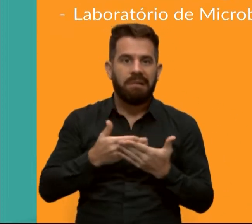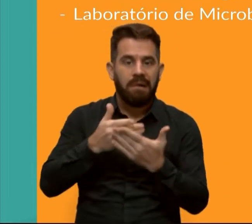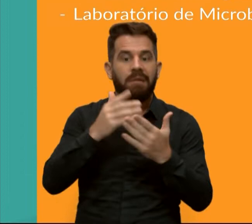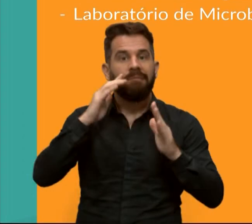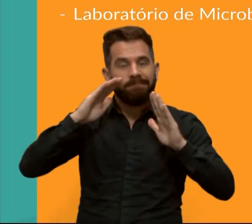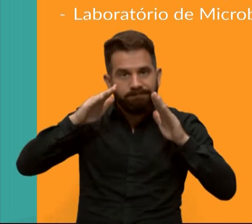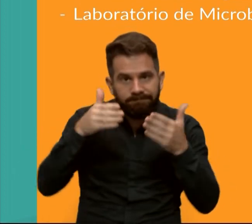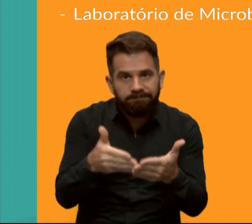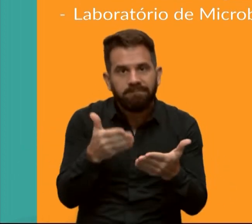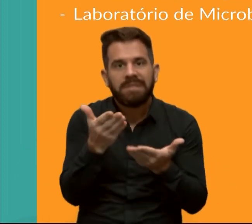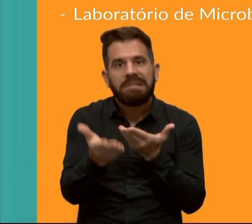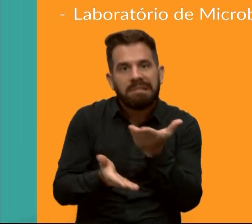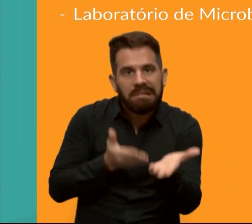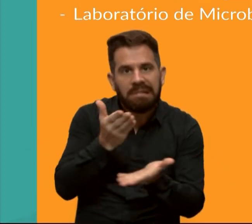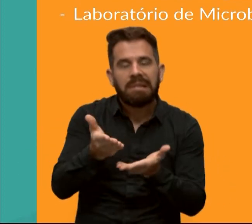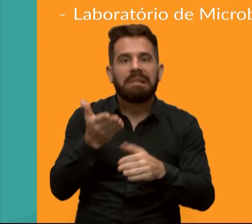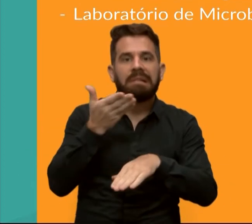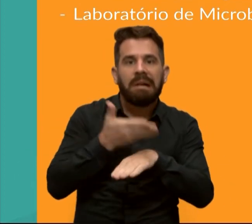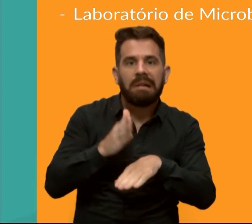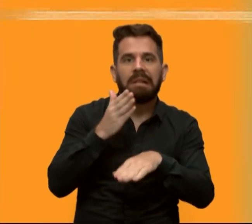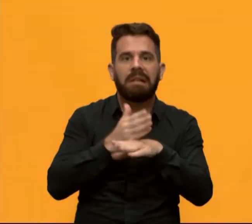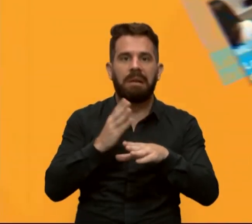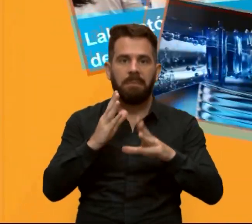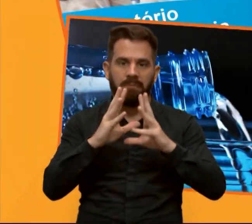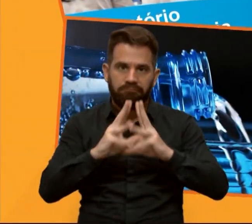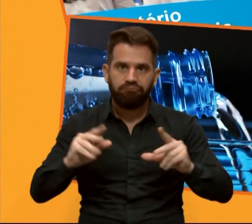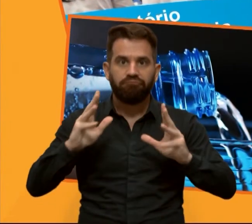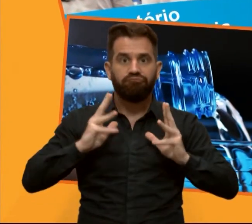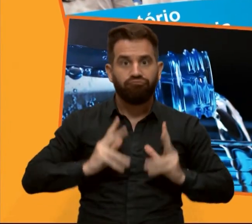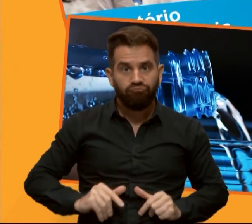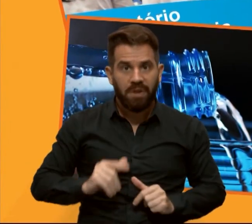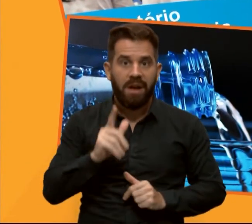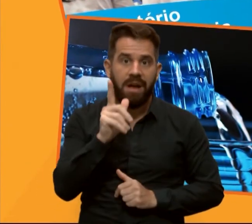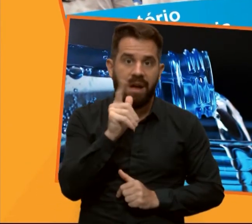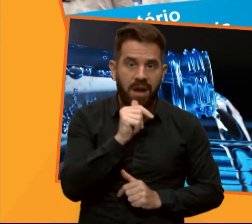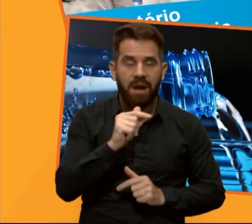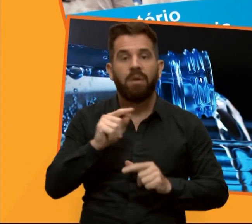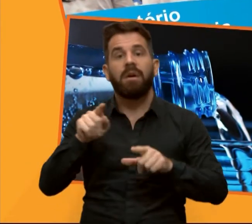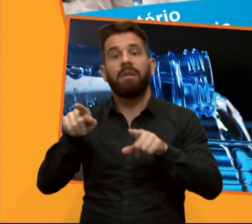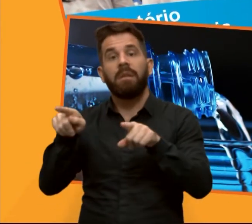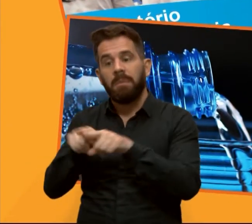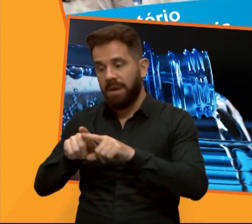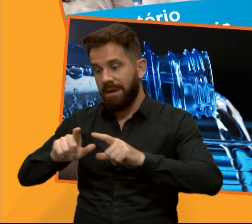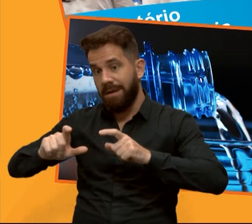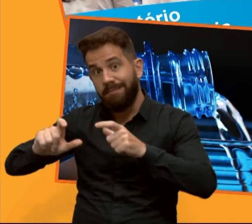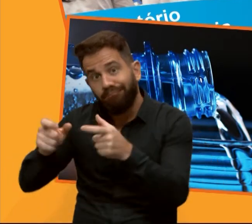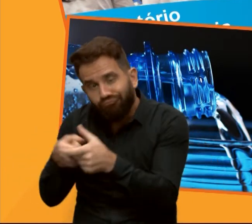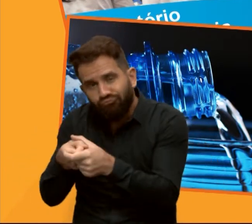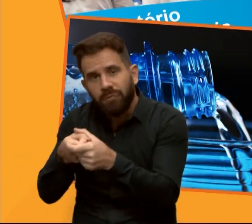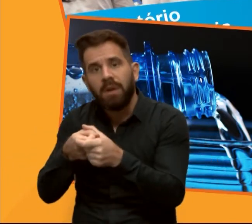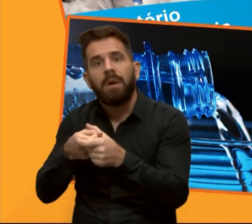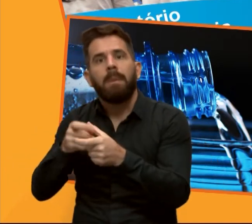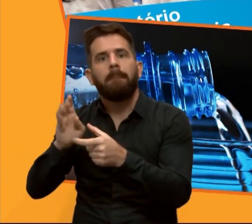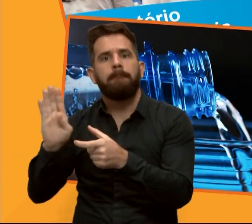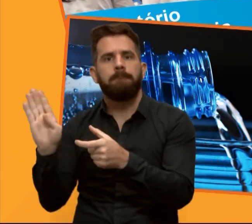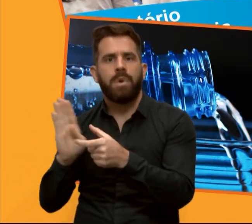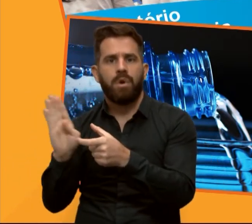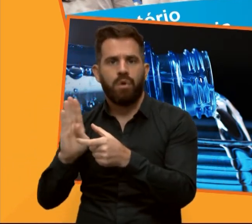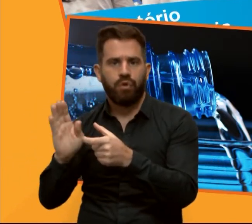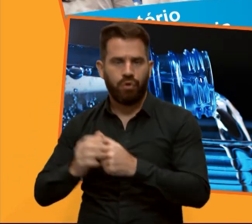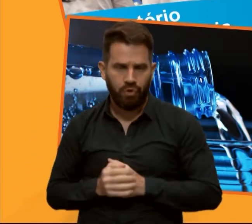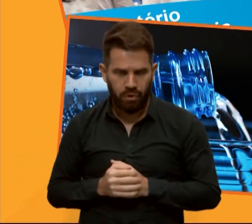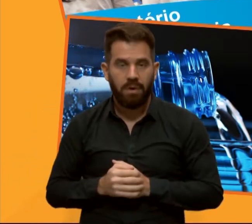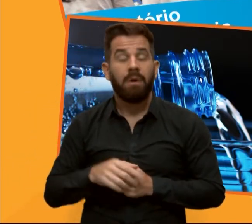Águas e o Laboratório de Microbiologia. O laboratório conta com projetos de pesquisa,